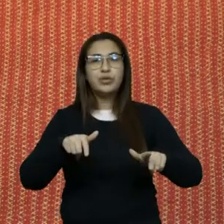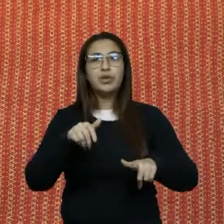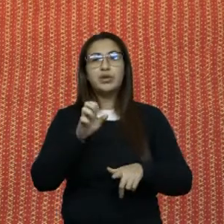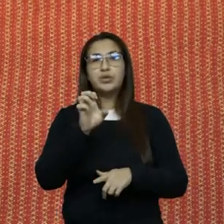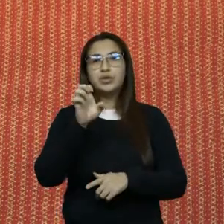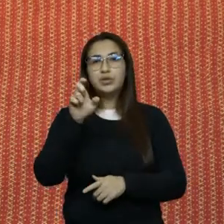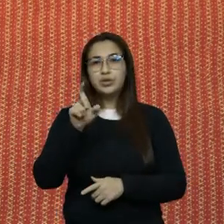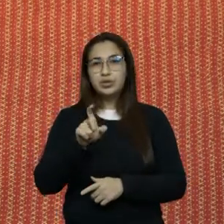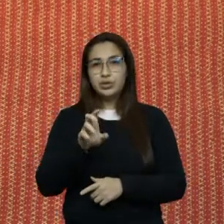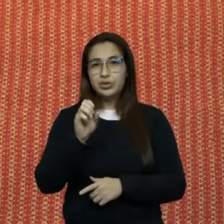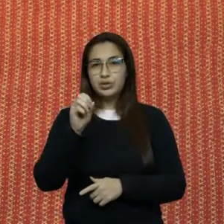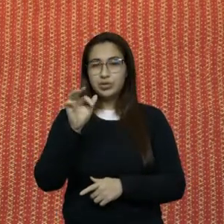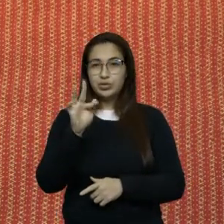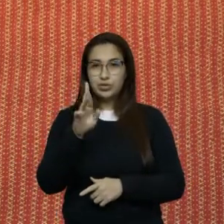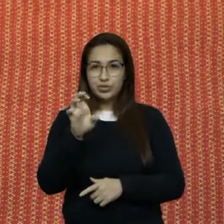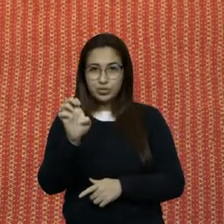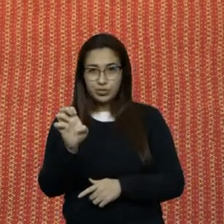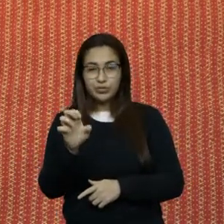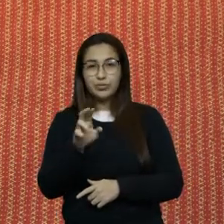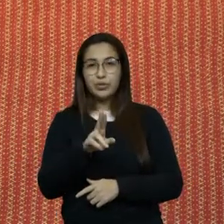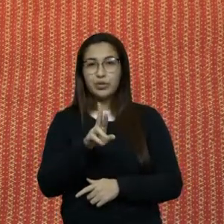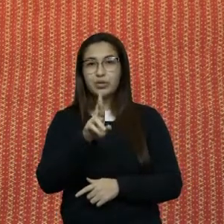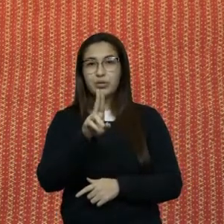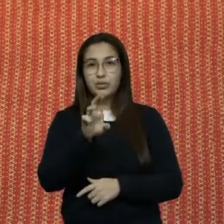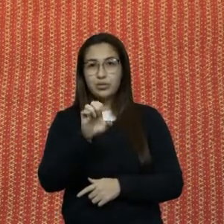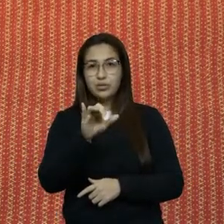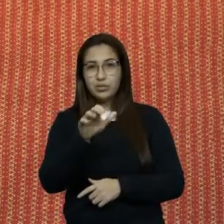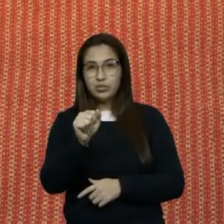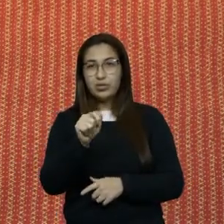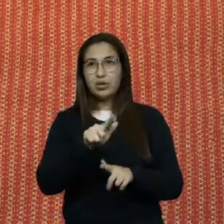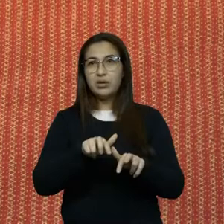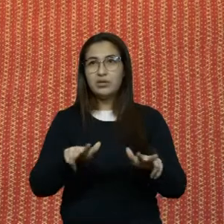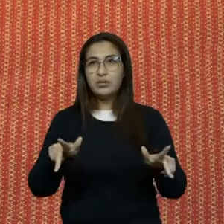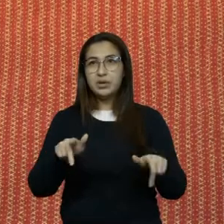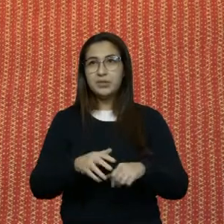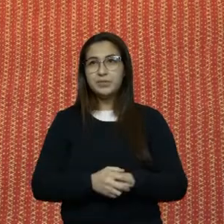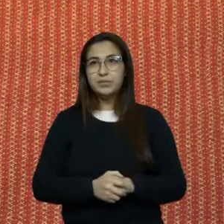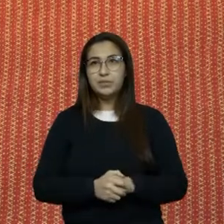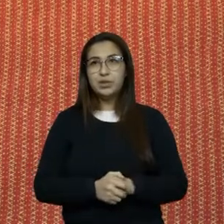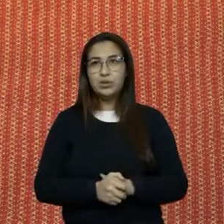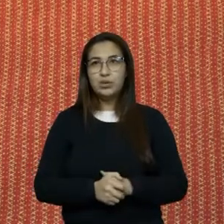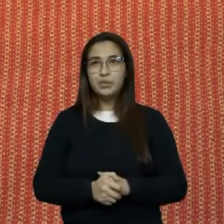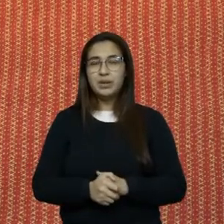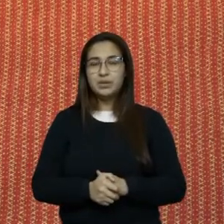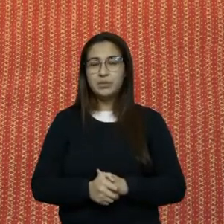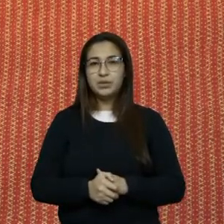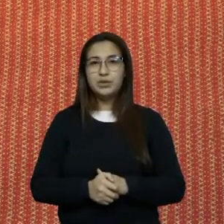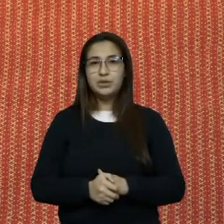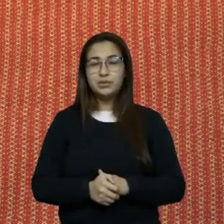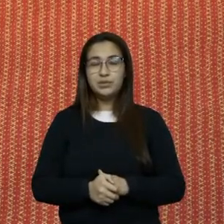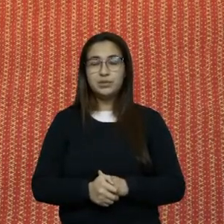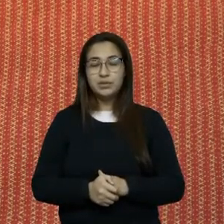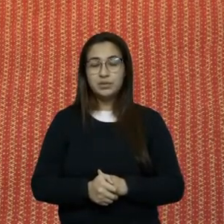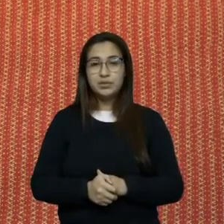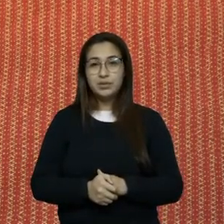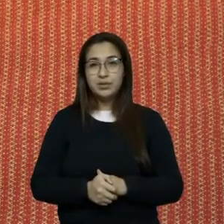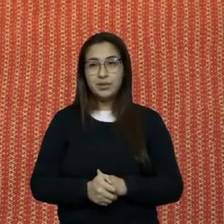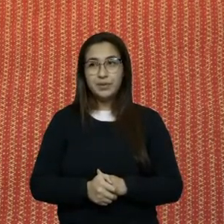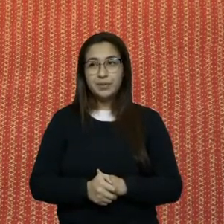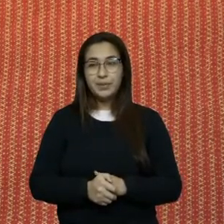os tratores Harmonia a ureia e cloreto e 30 segundos Deputado foi o